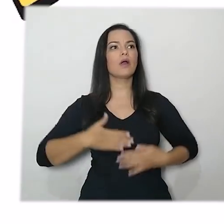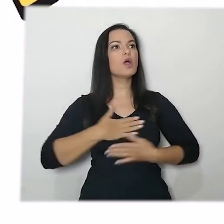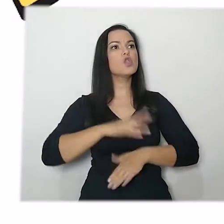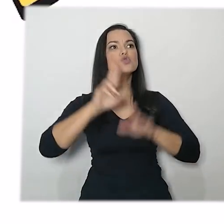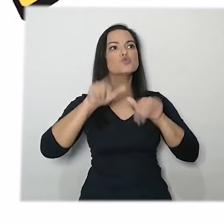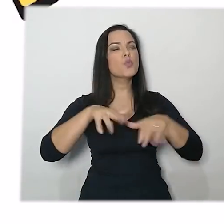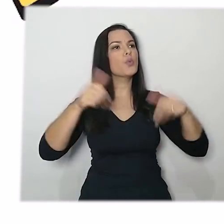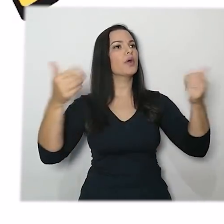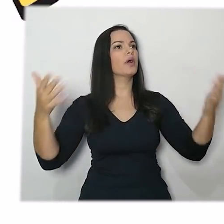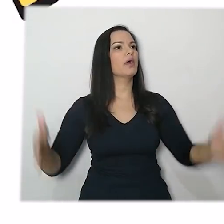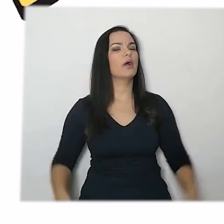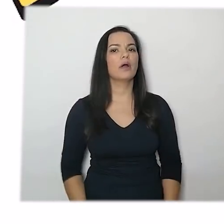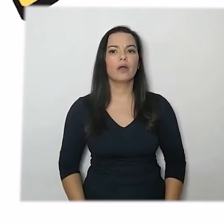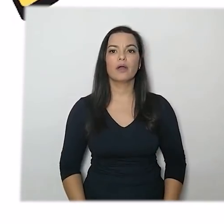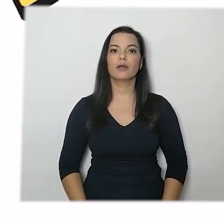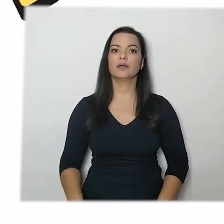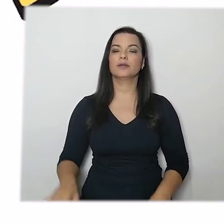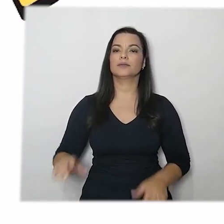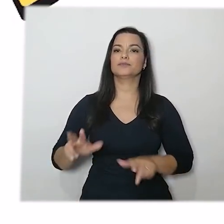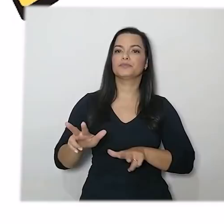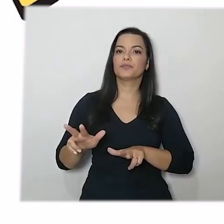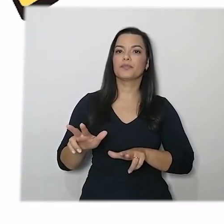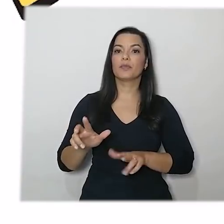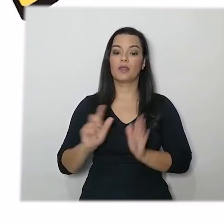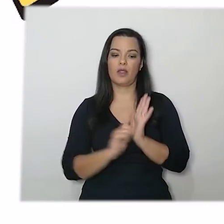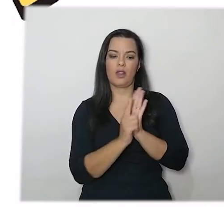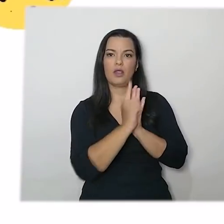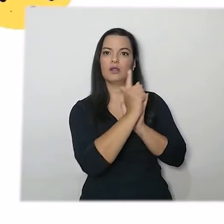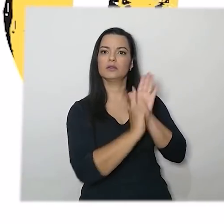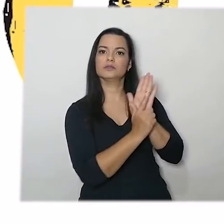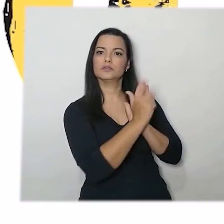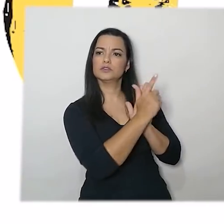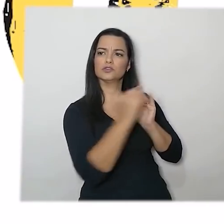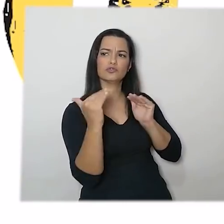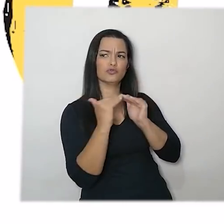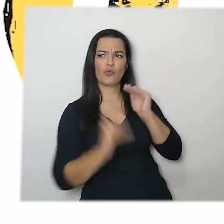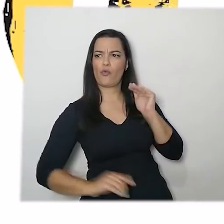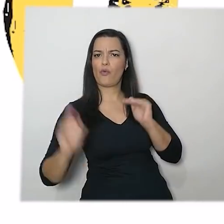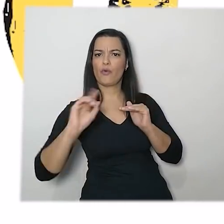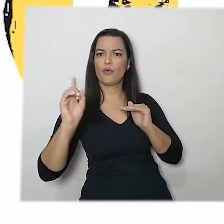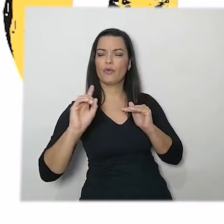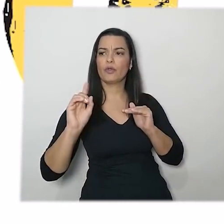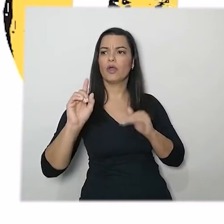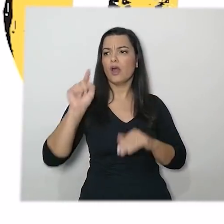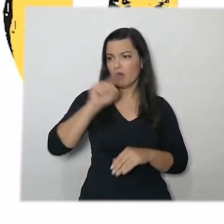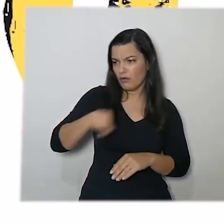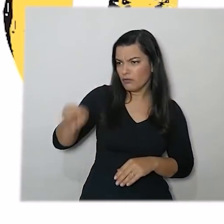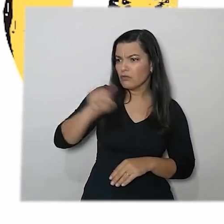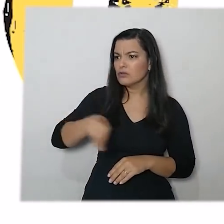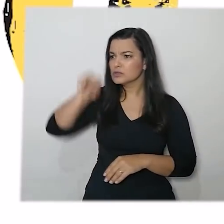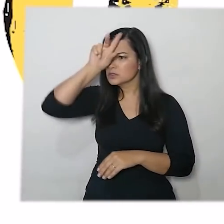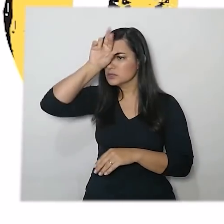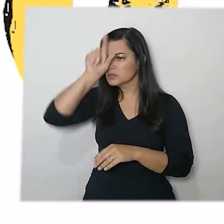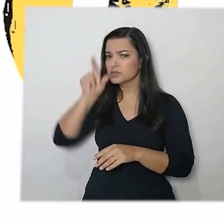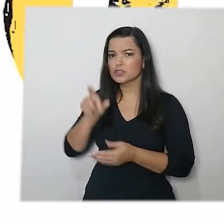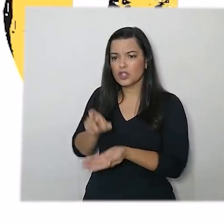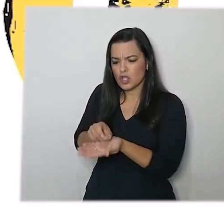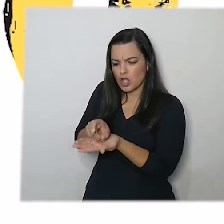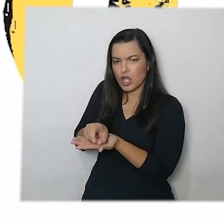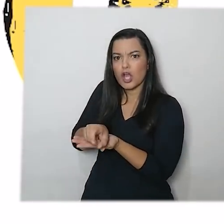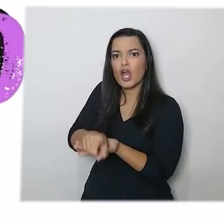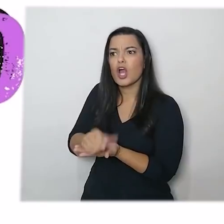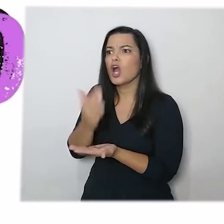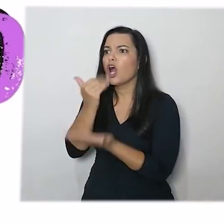A lagartixa não concordava. Por isso não, que as senhoras formigas também comem.